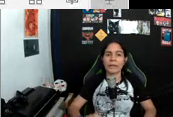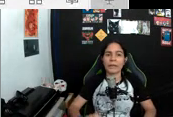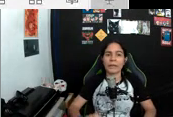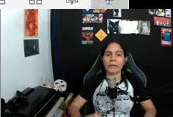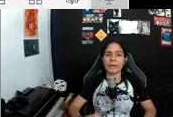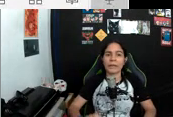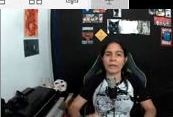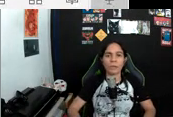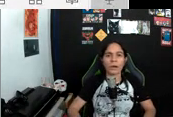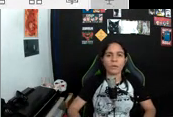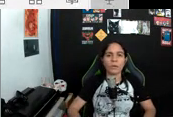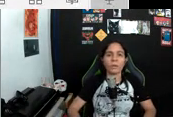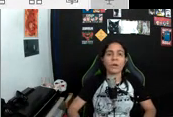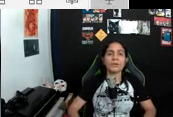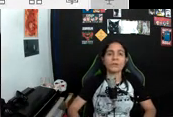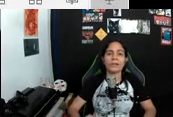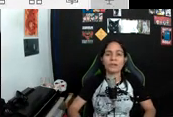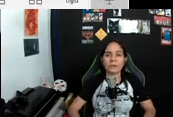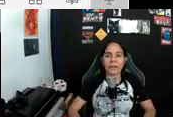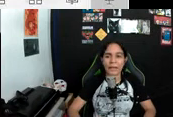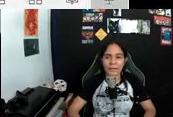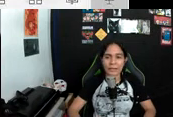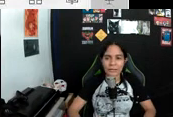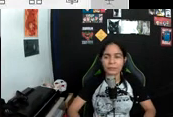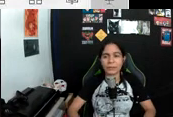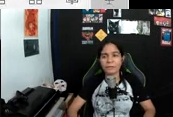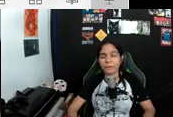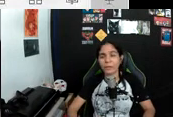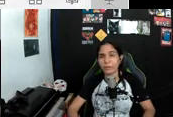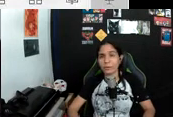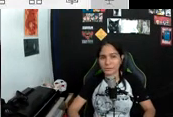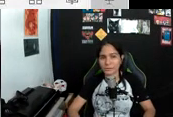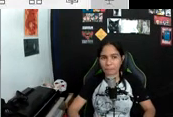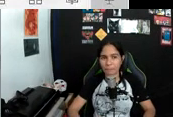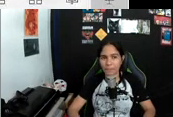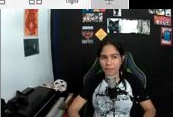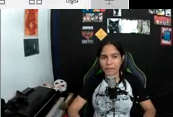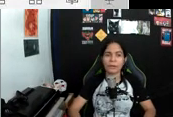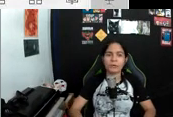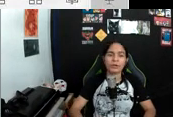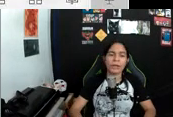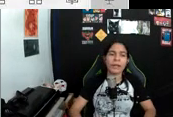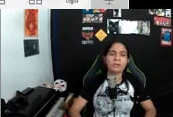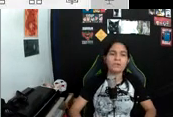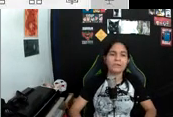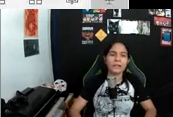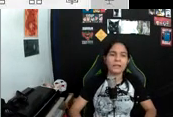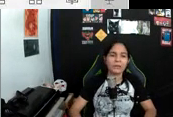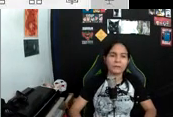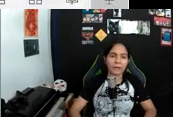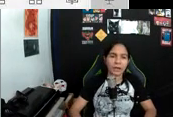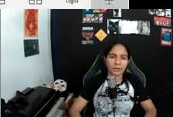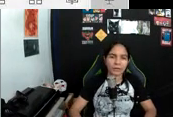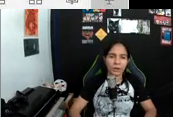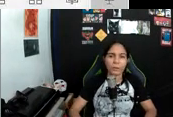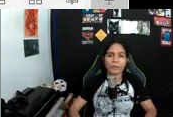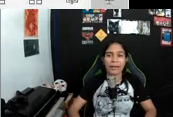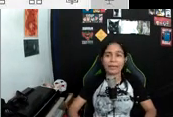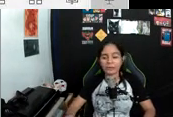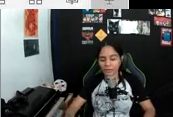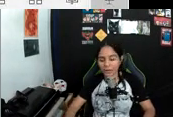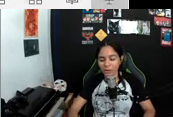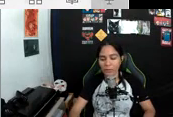Então, tenho o direito de ser igual quando a diferença me inferioriza. Tenho o direito de ser